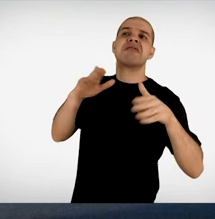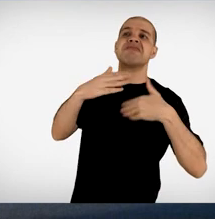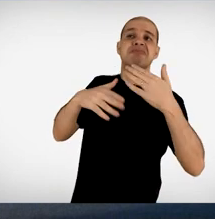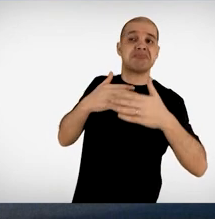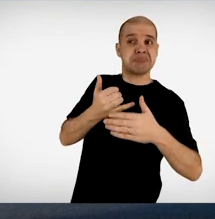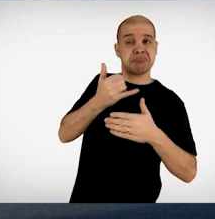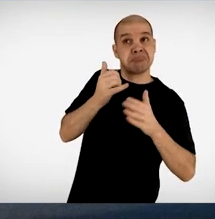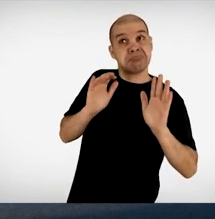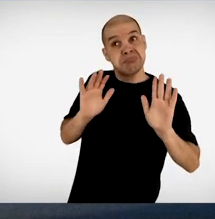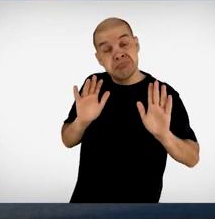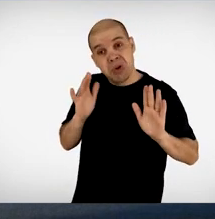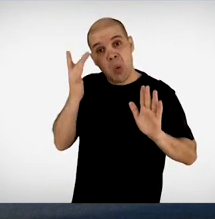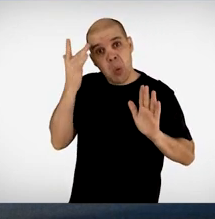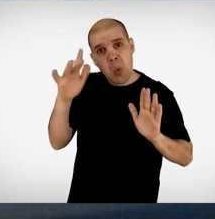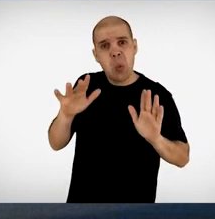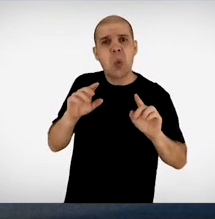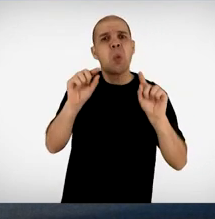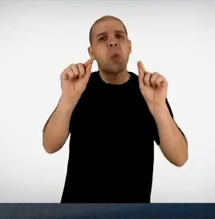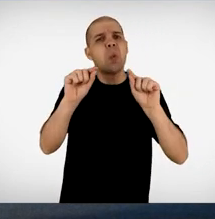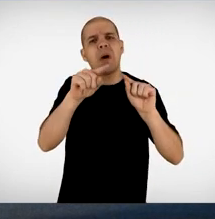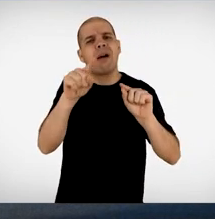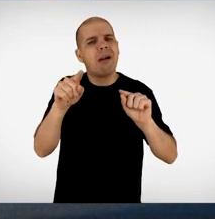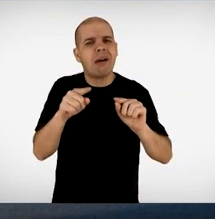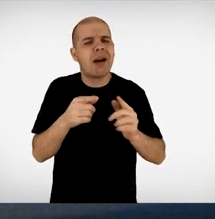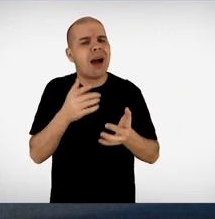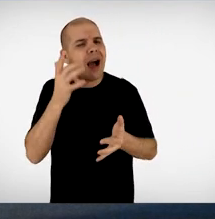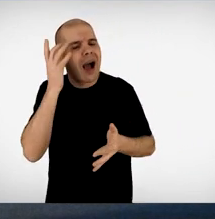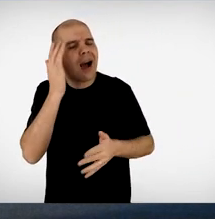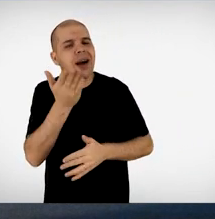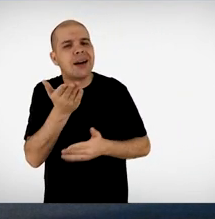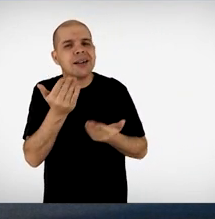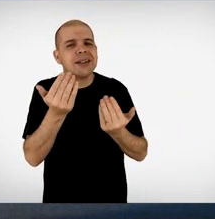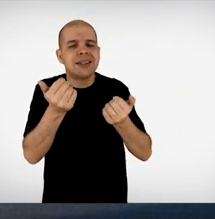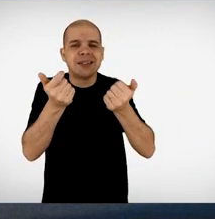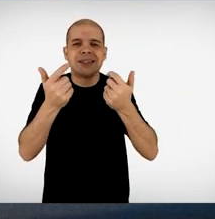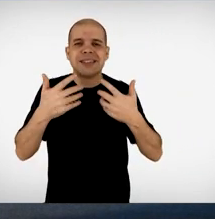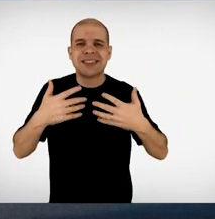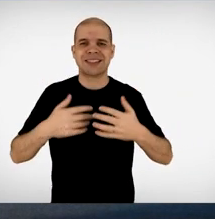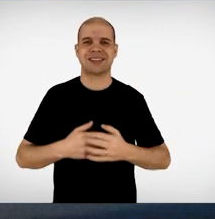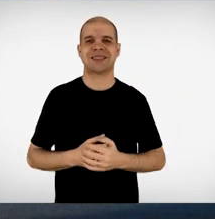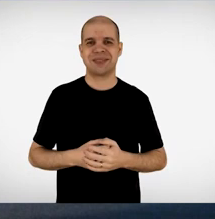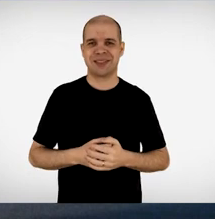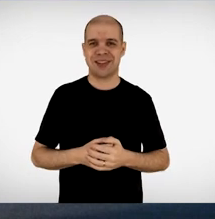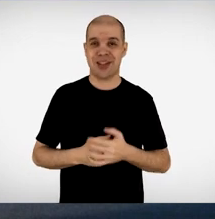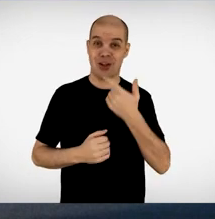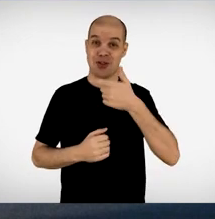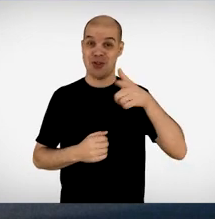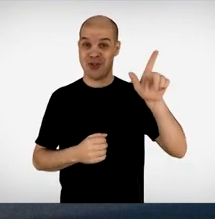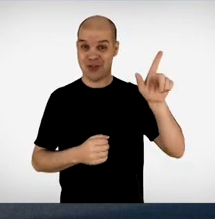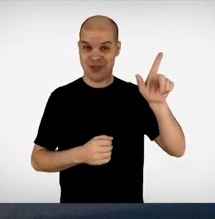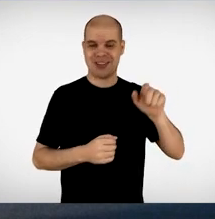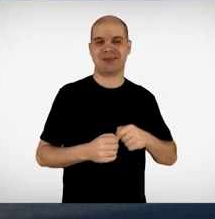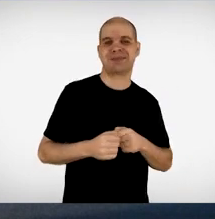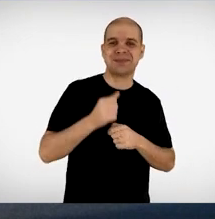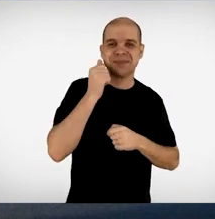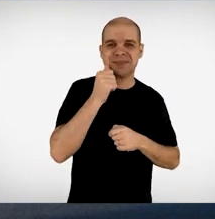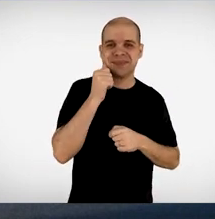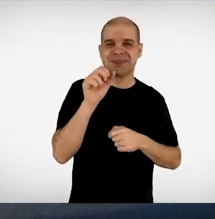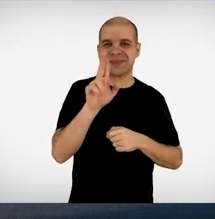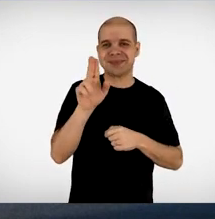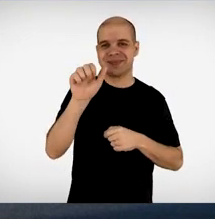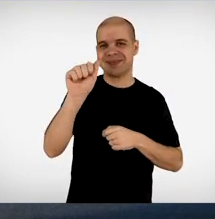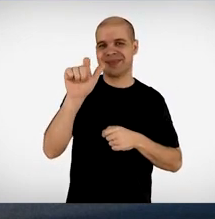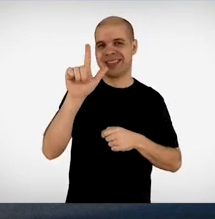nisso. Achei muito bom. Eu no final... Ah, várias perguntas. Boa noite, meu